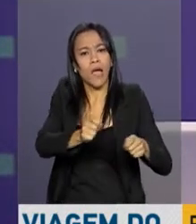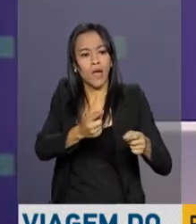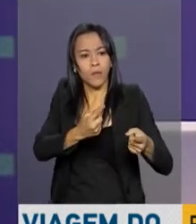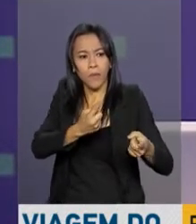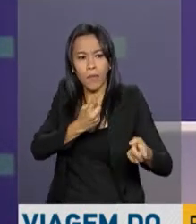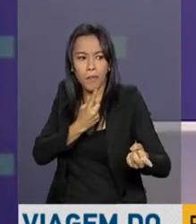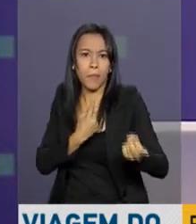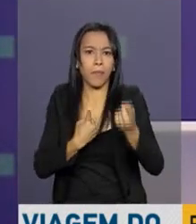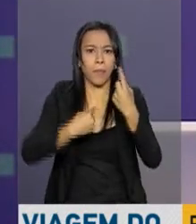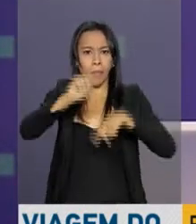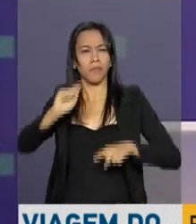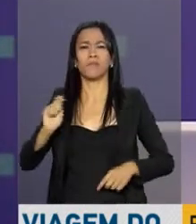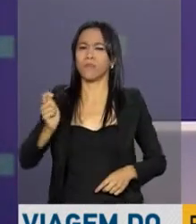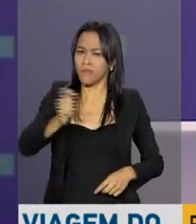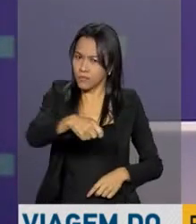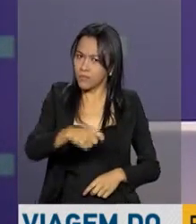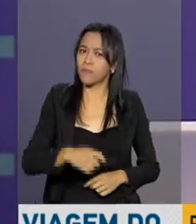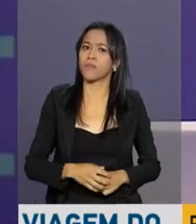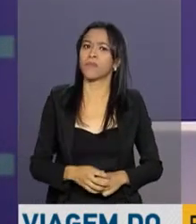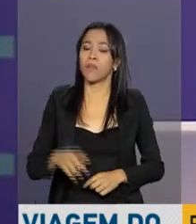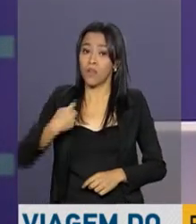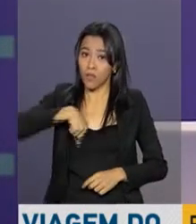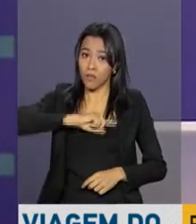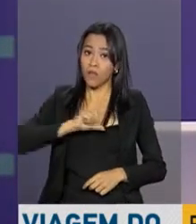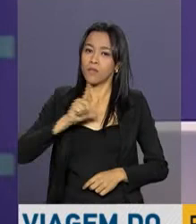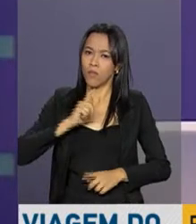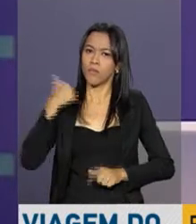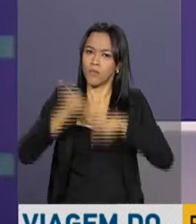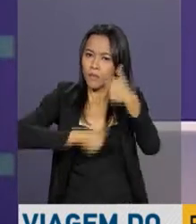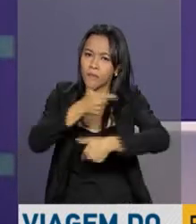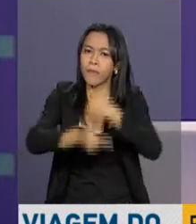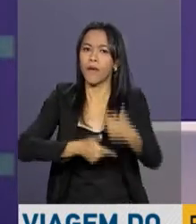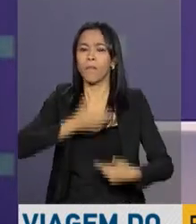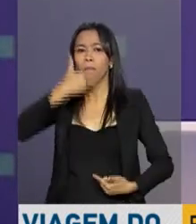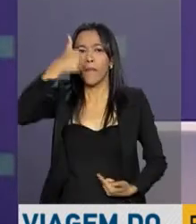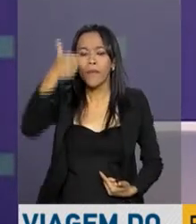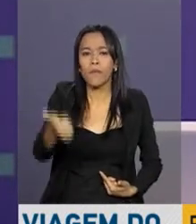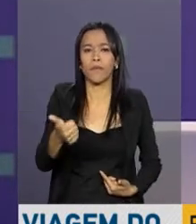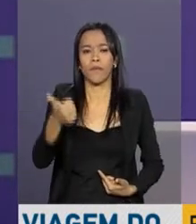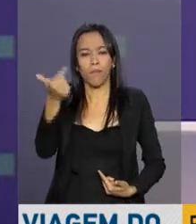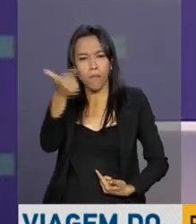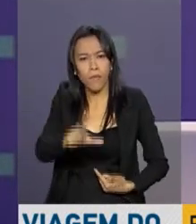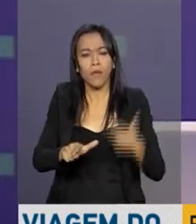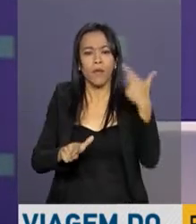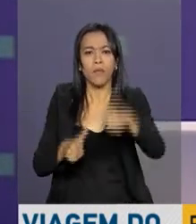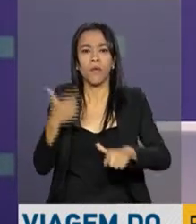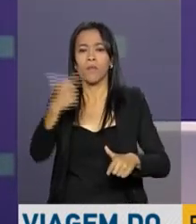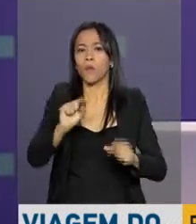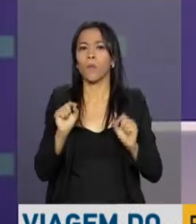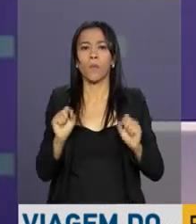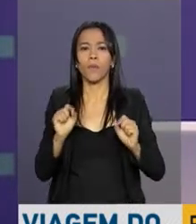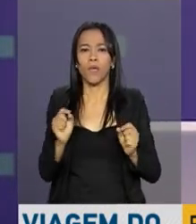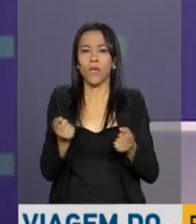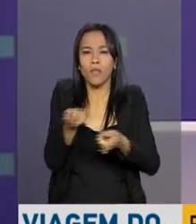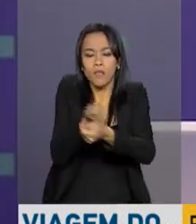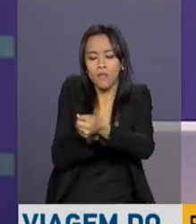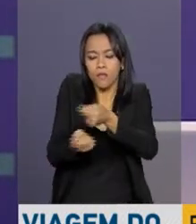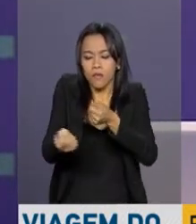prosperar. E temos trabalhado para melhorar ainda mais nosso ambiente de